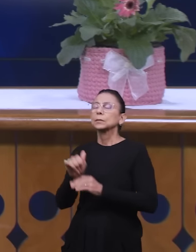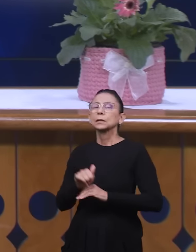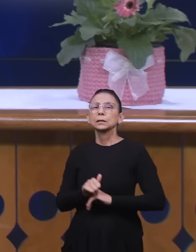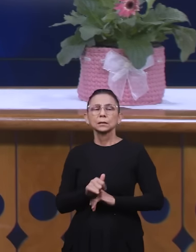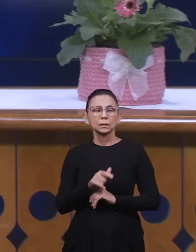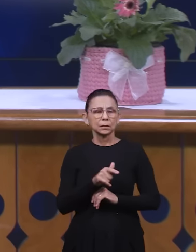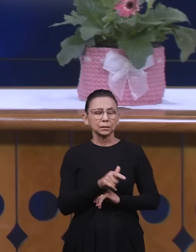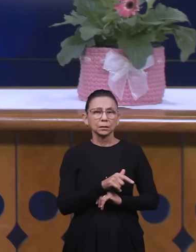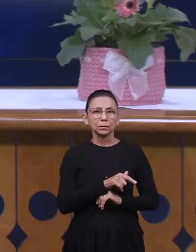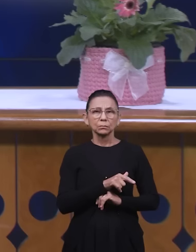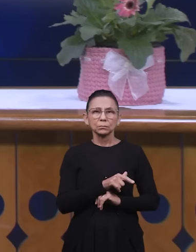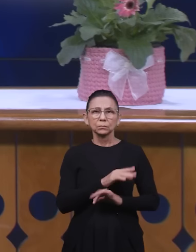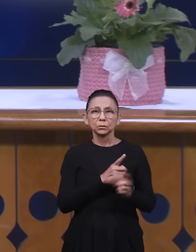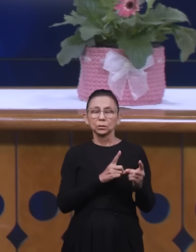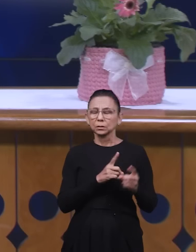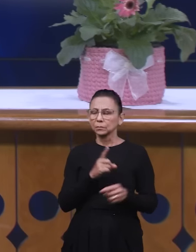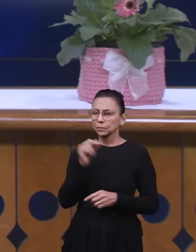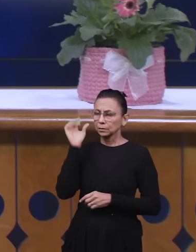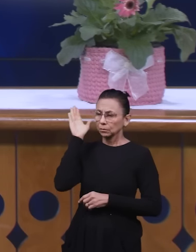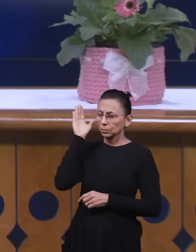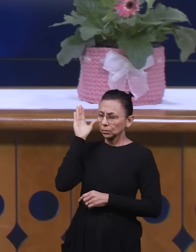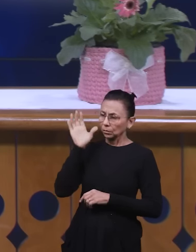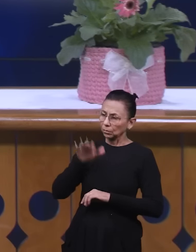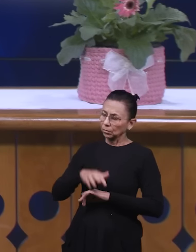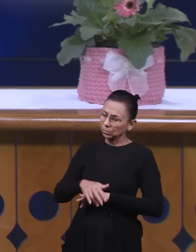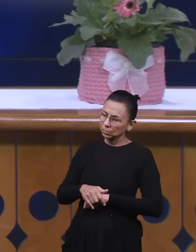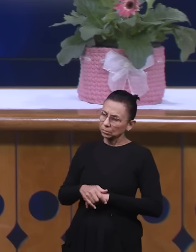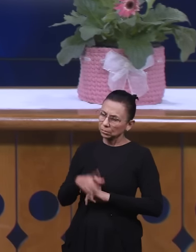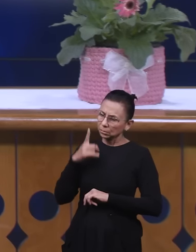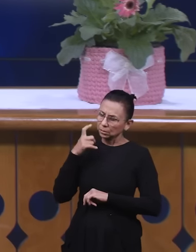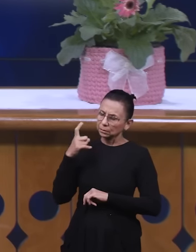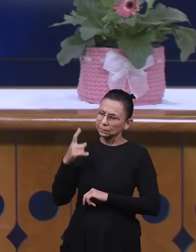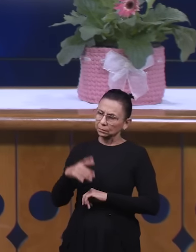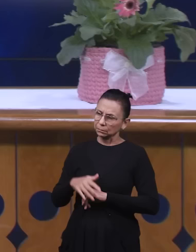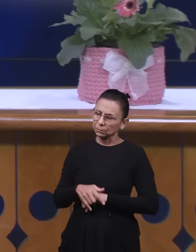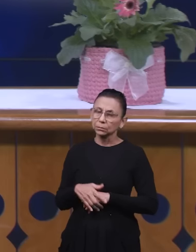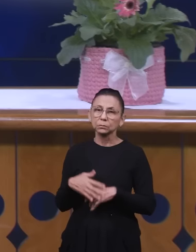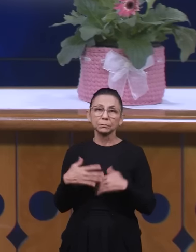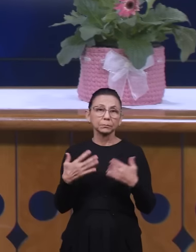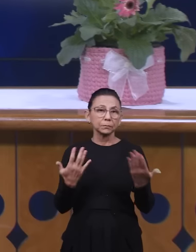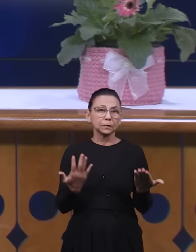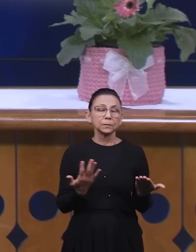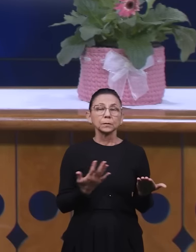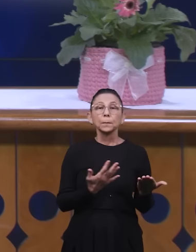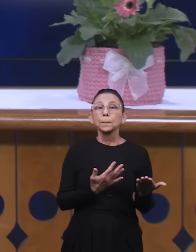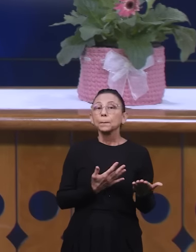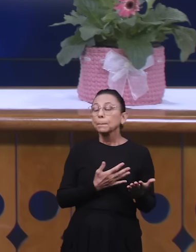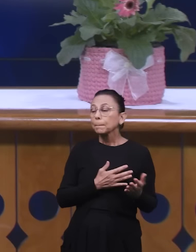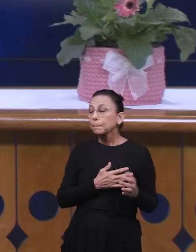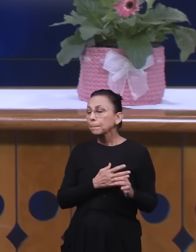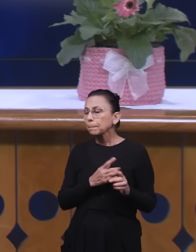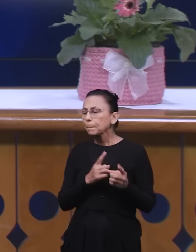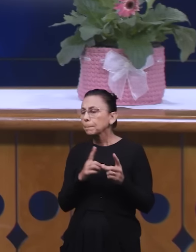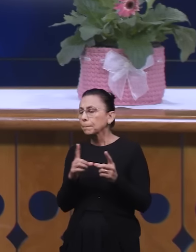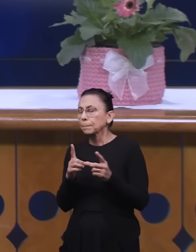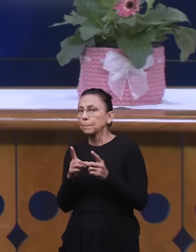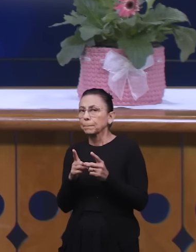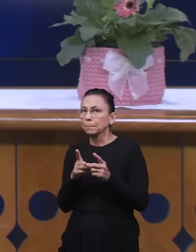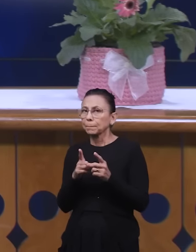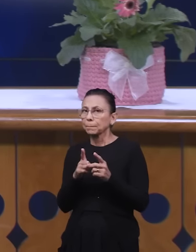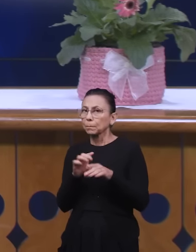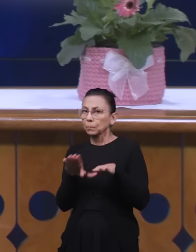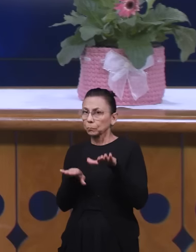muito a atenção de todos aqueles homens. E eles chegaram-se para o Senhor pedindo